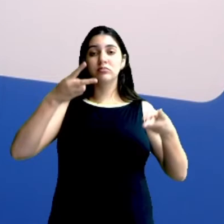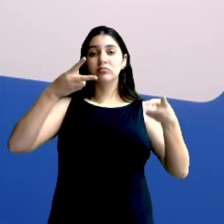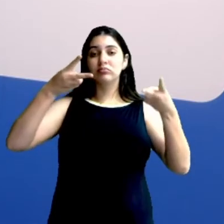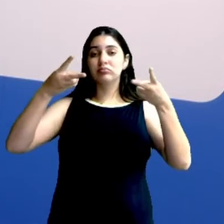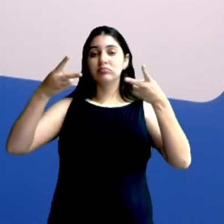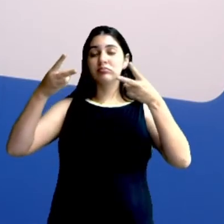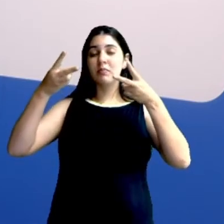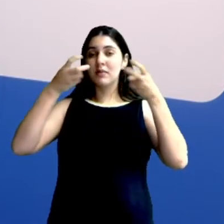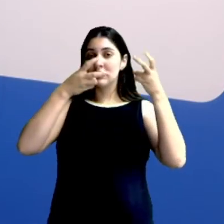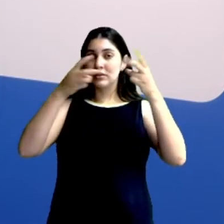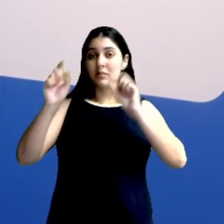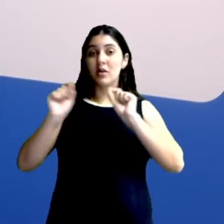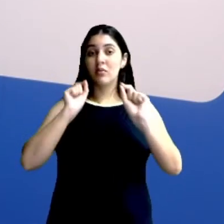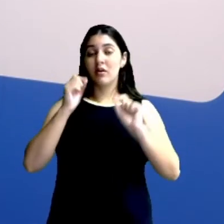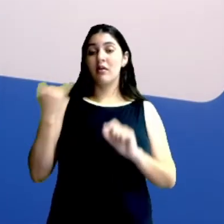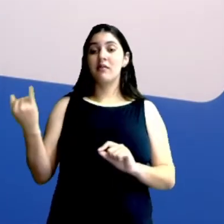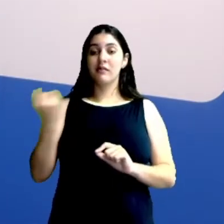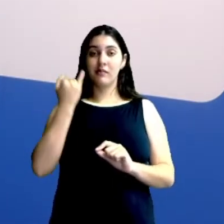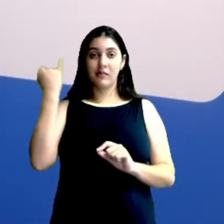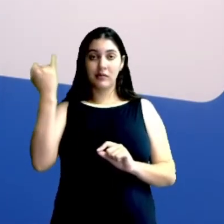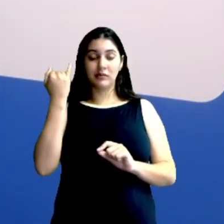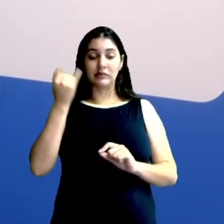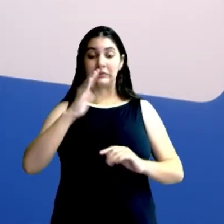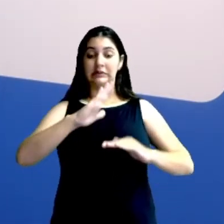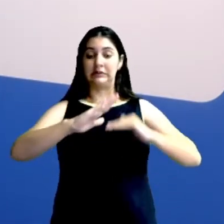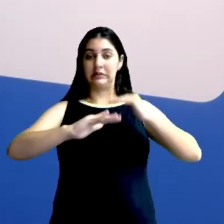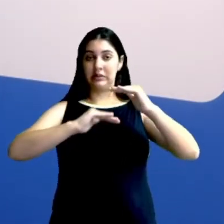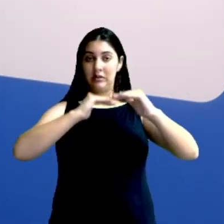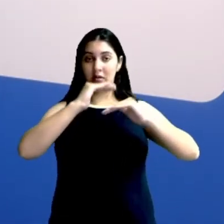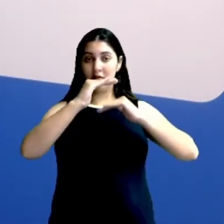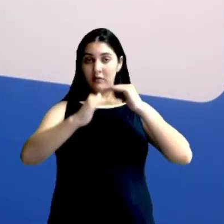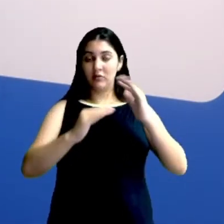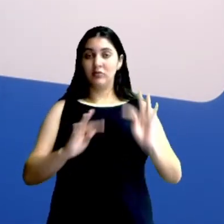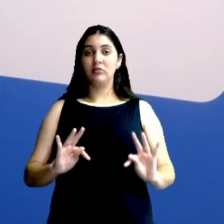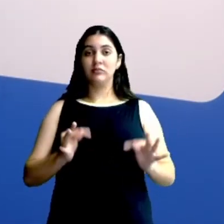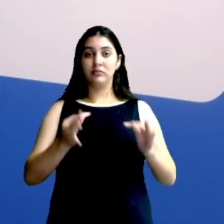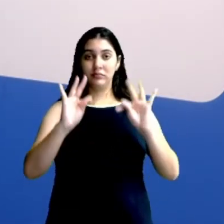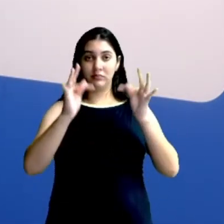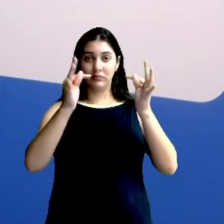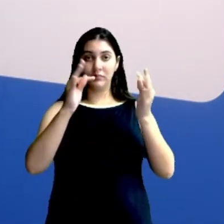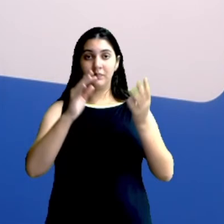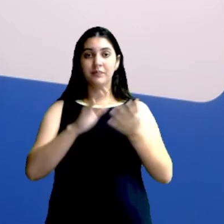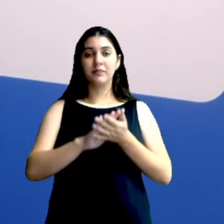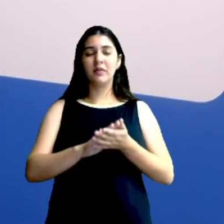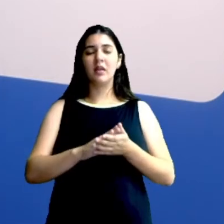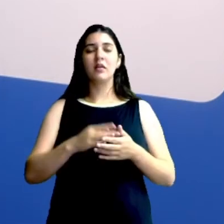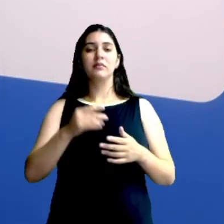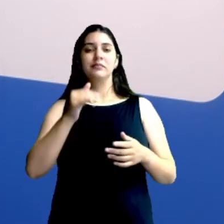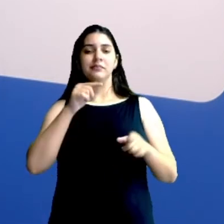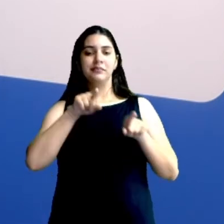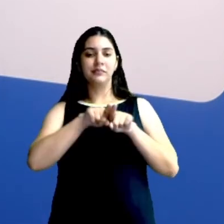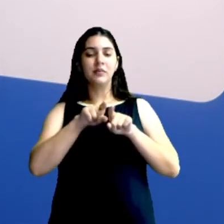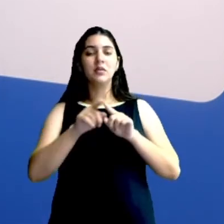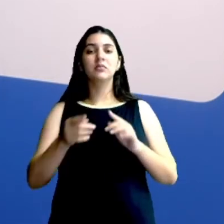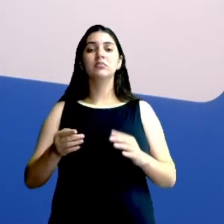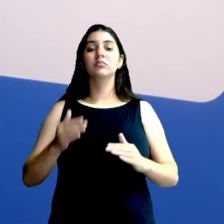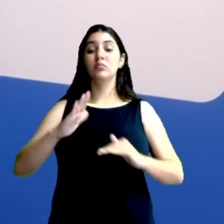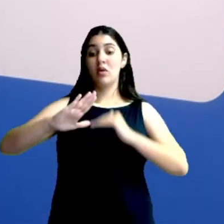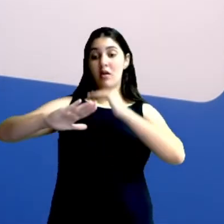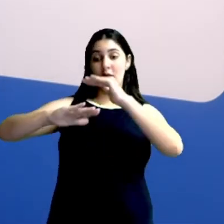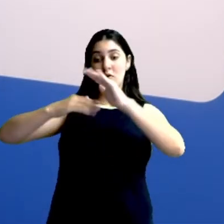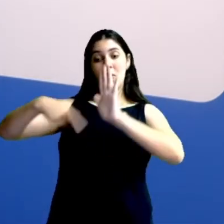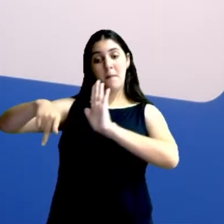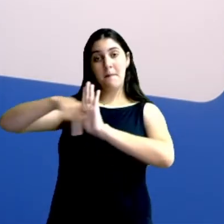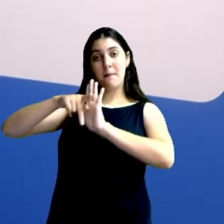pouquinho da importância da evolução da tecnologia para a evolução do próprio